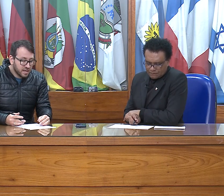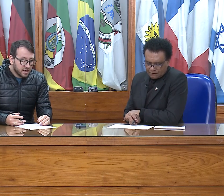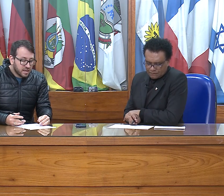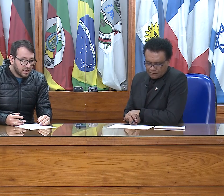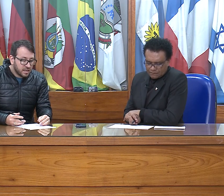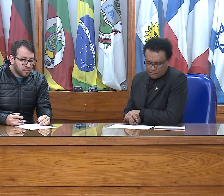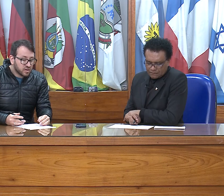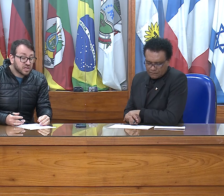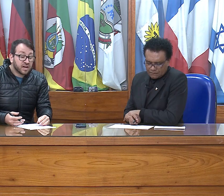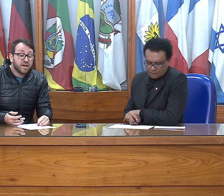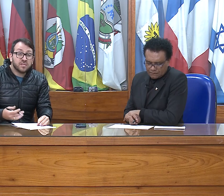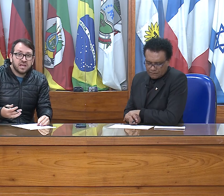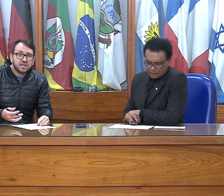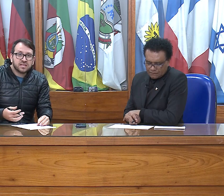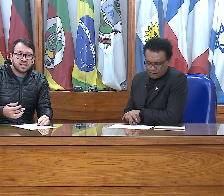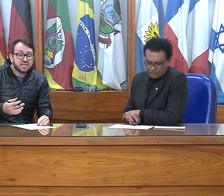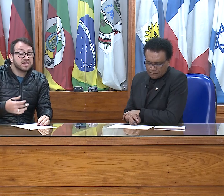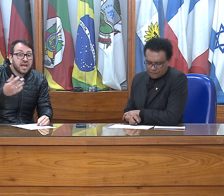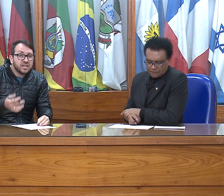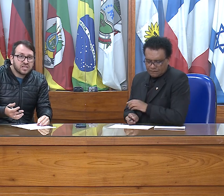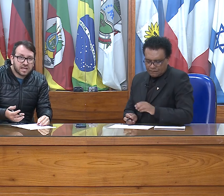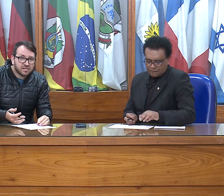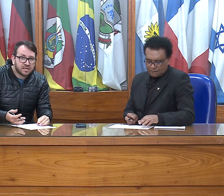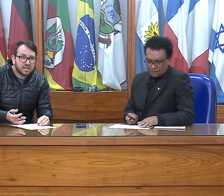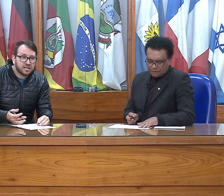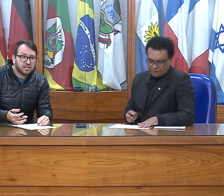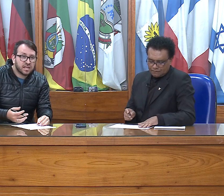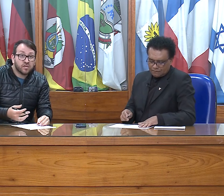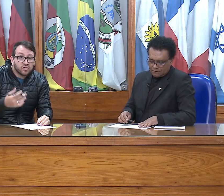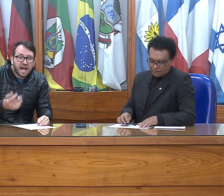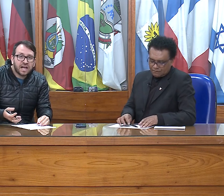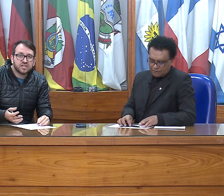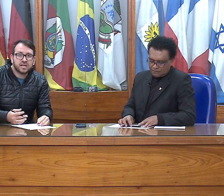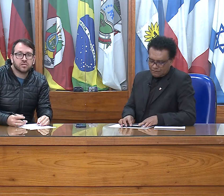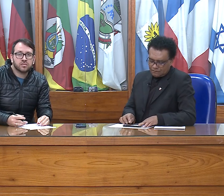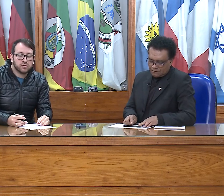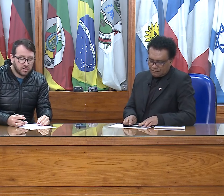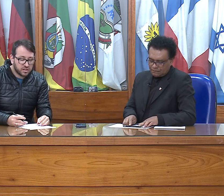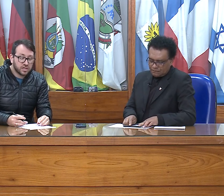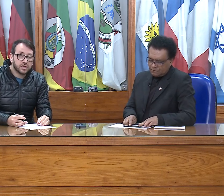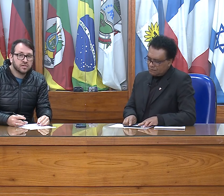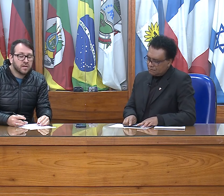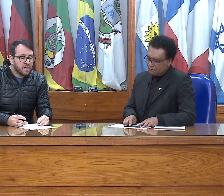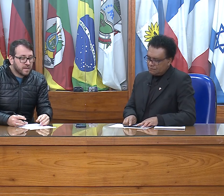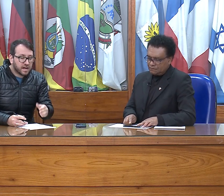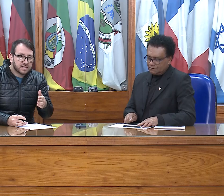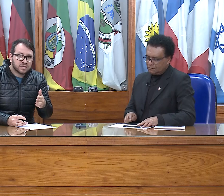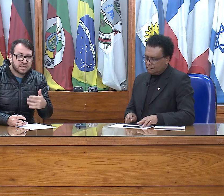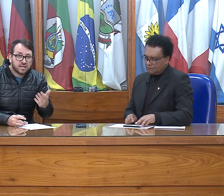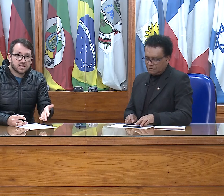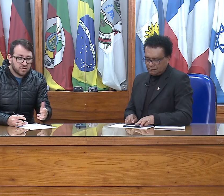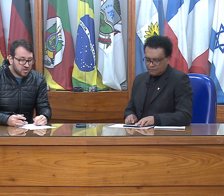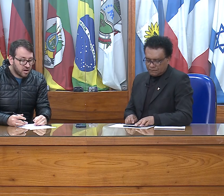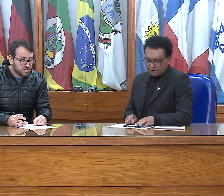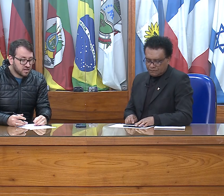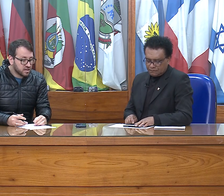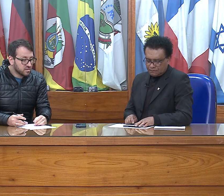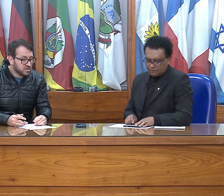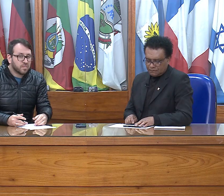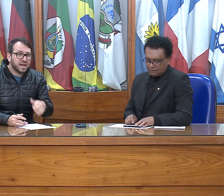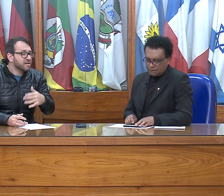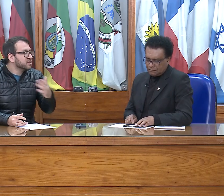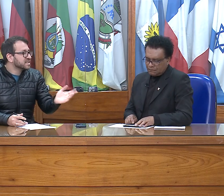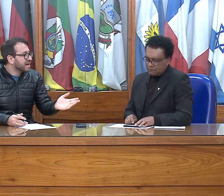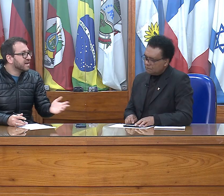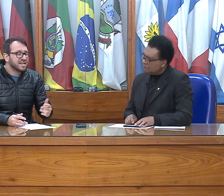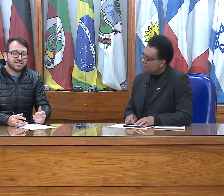pessoa e é importante que a família esteja ciente né do que da vontade né do ente querido na questão da santuação de órgãos